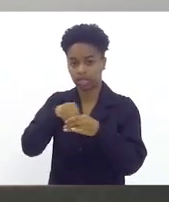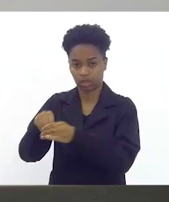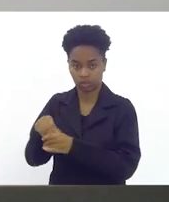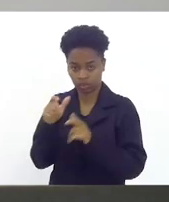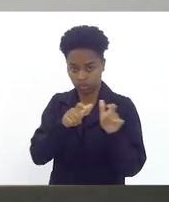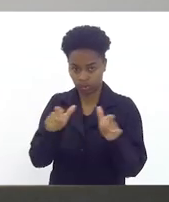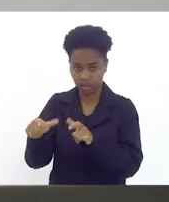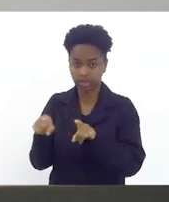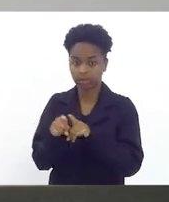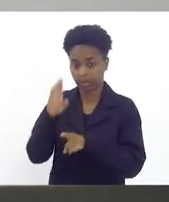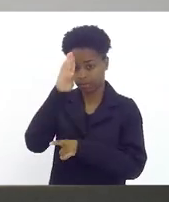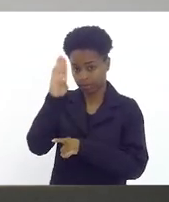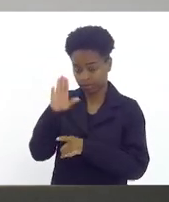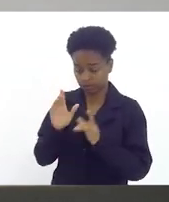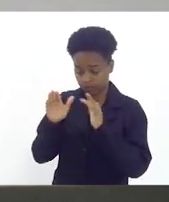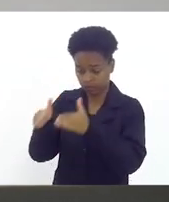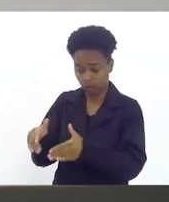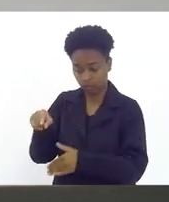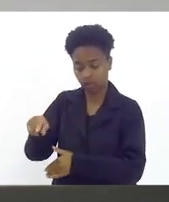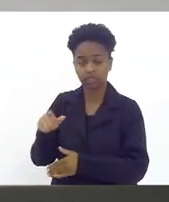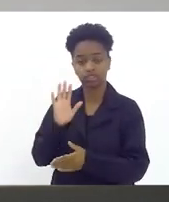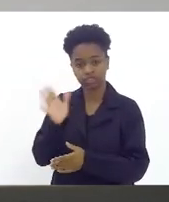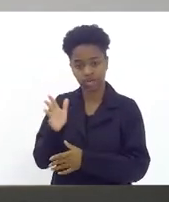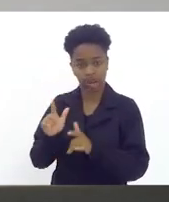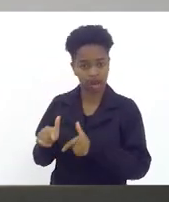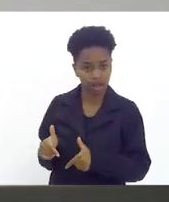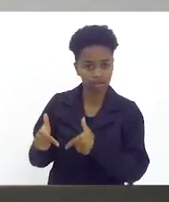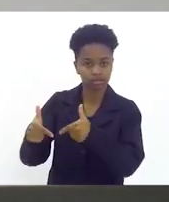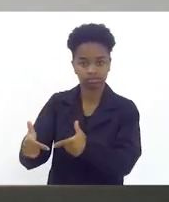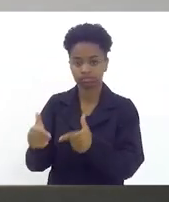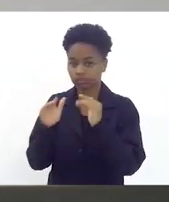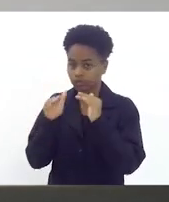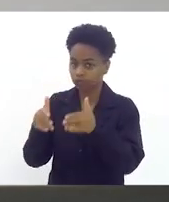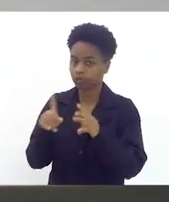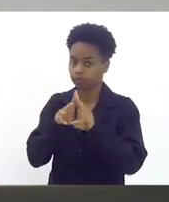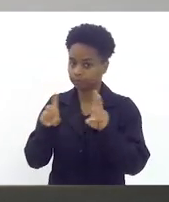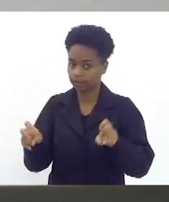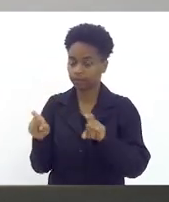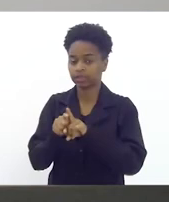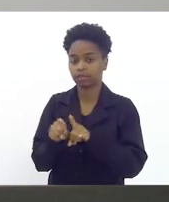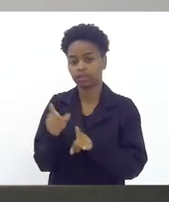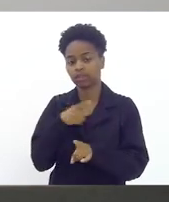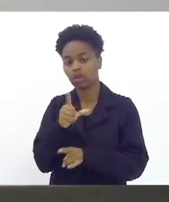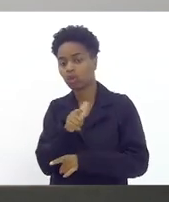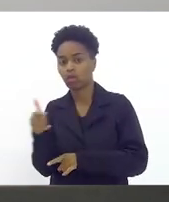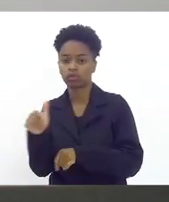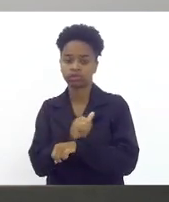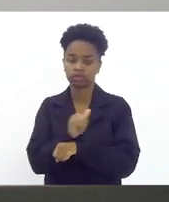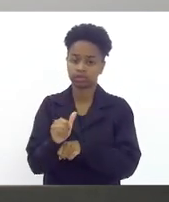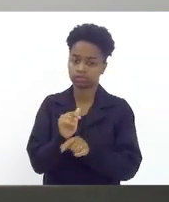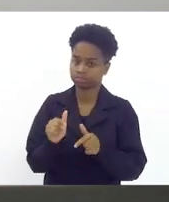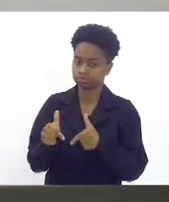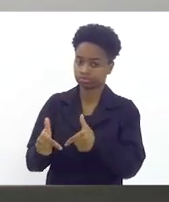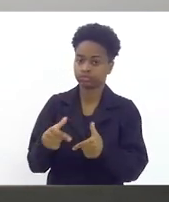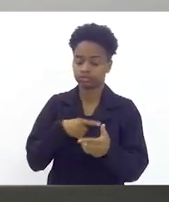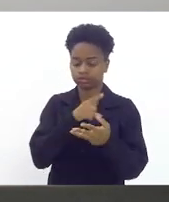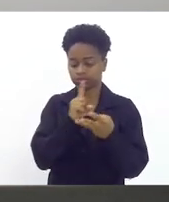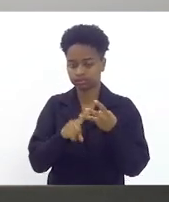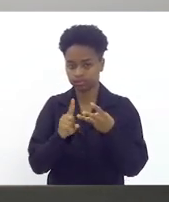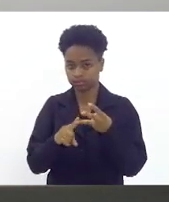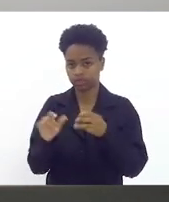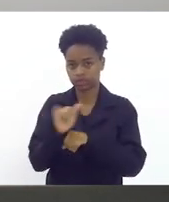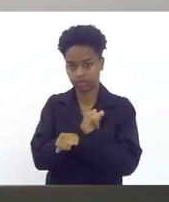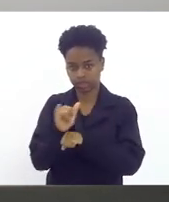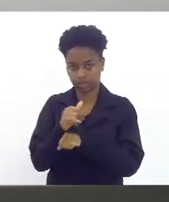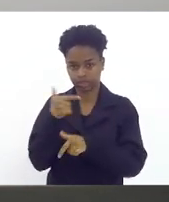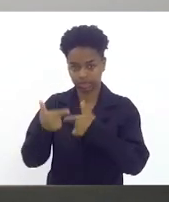privilegiar esses atores locais que já atuam em prol do tema e a gente também tem uma outra forma de execução a terceira estratégica a gente tá